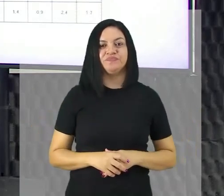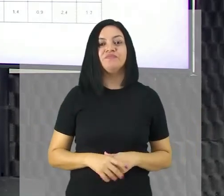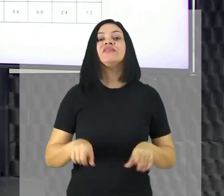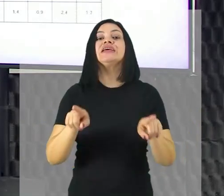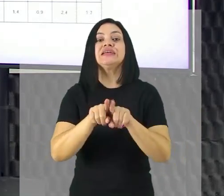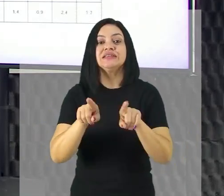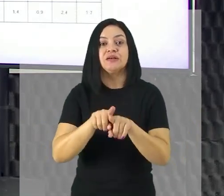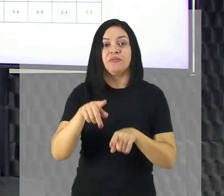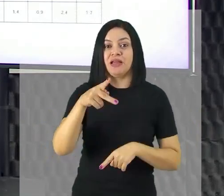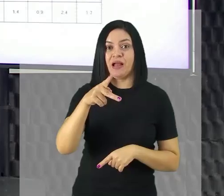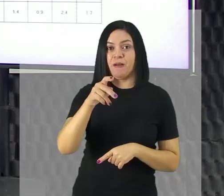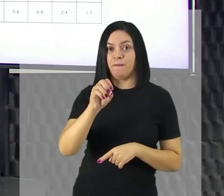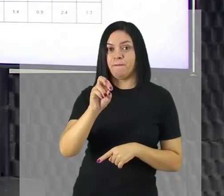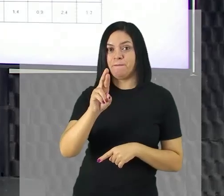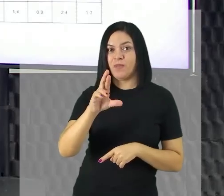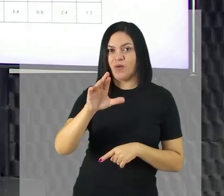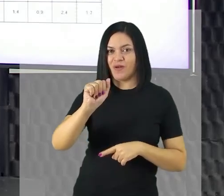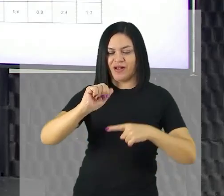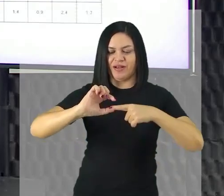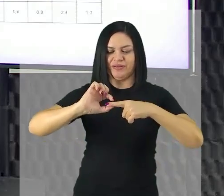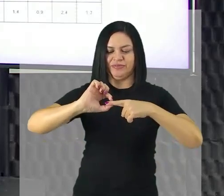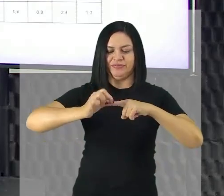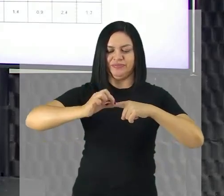e a porca,